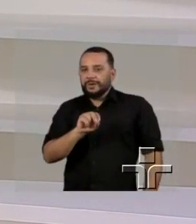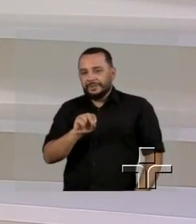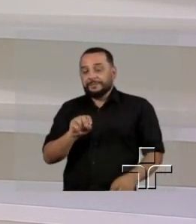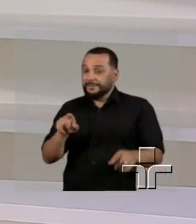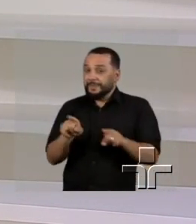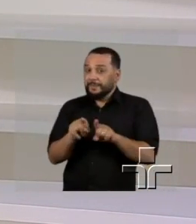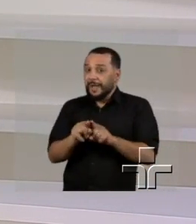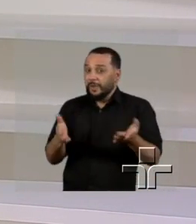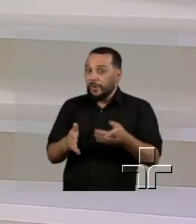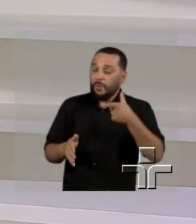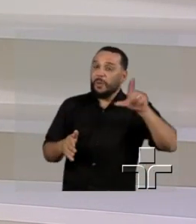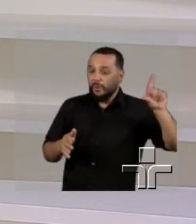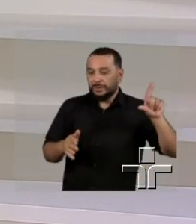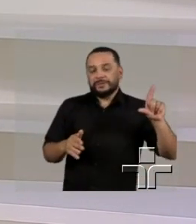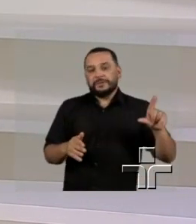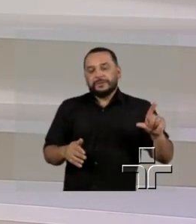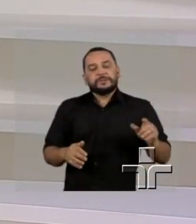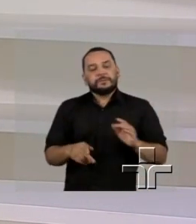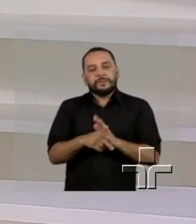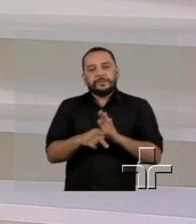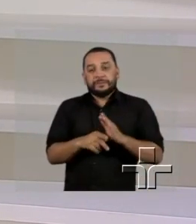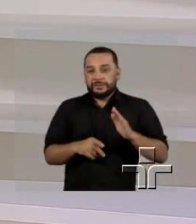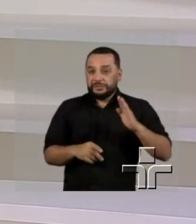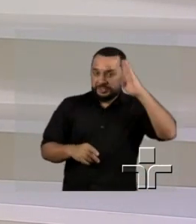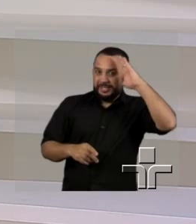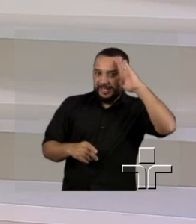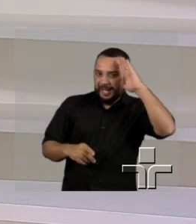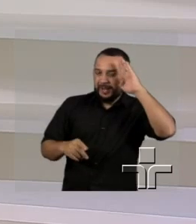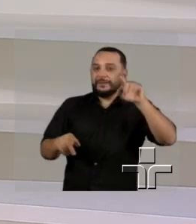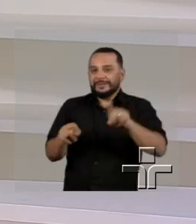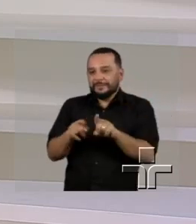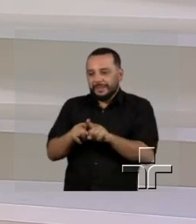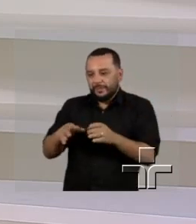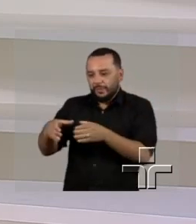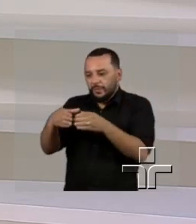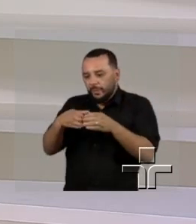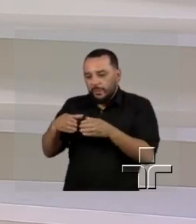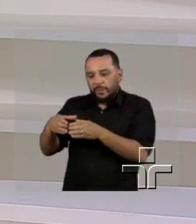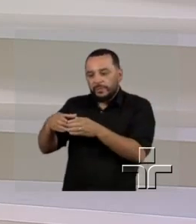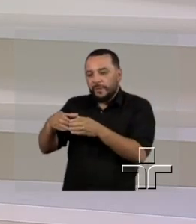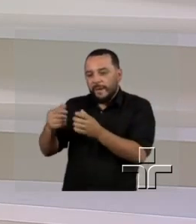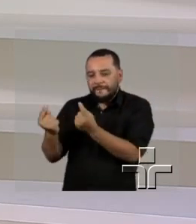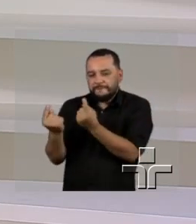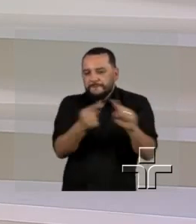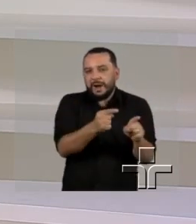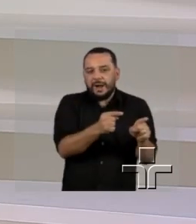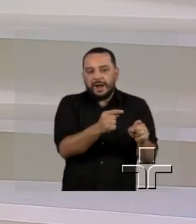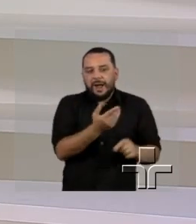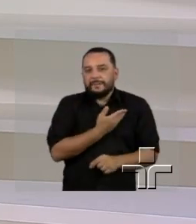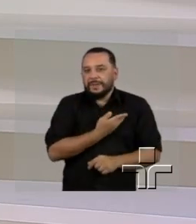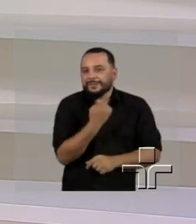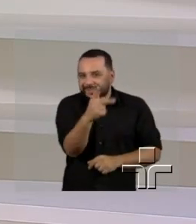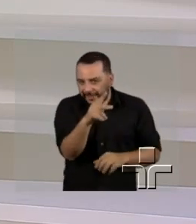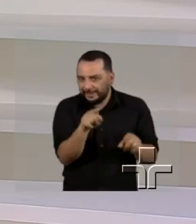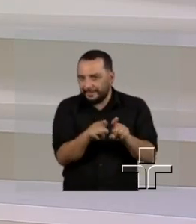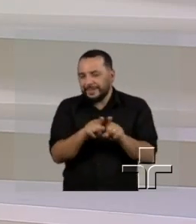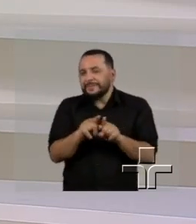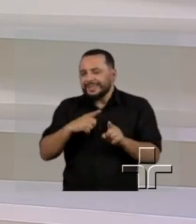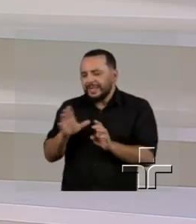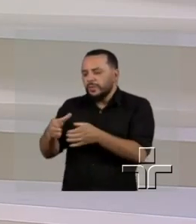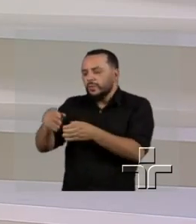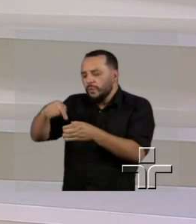conseguir ser um governo para todos e desmanchar essa confrontação que começa